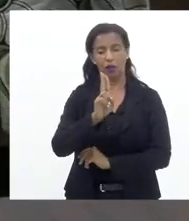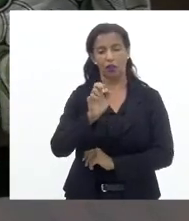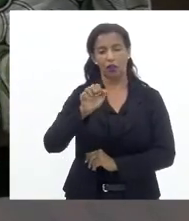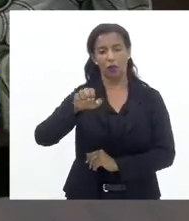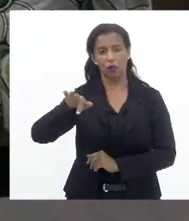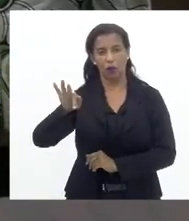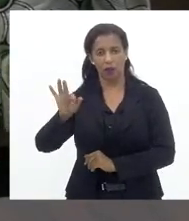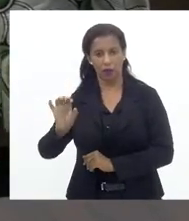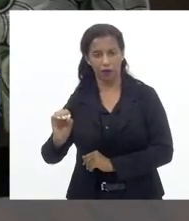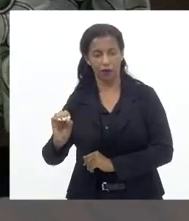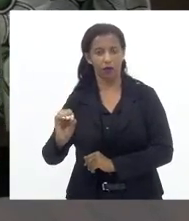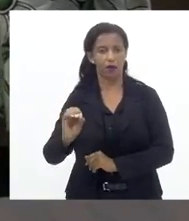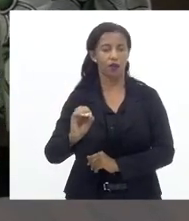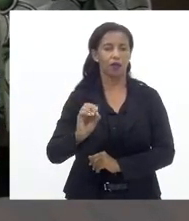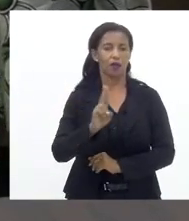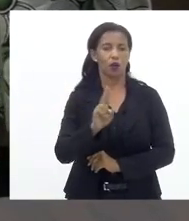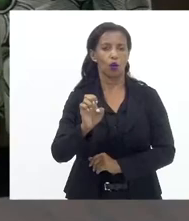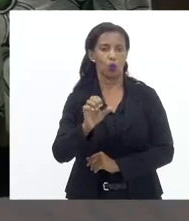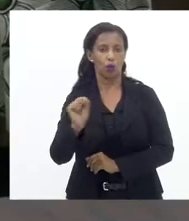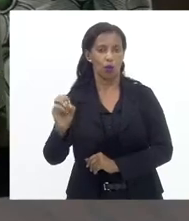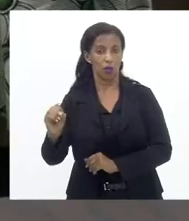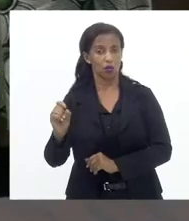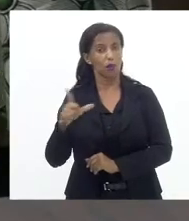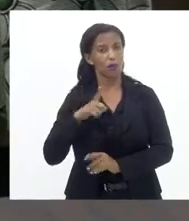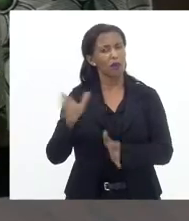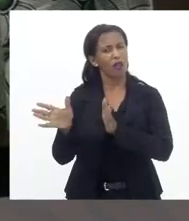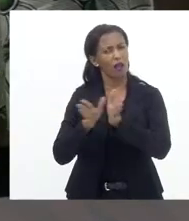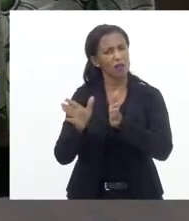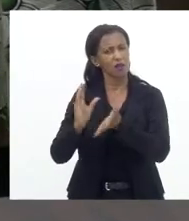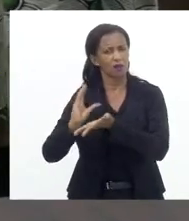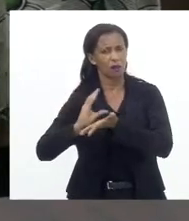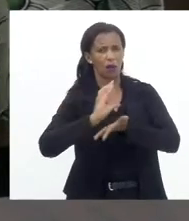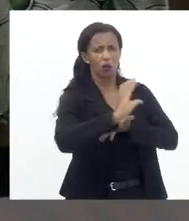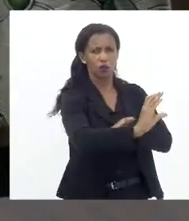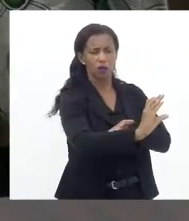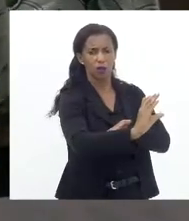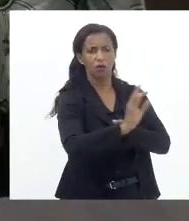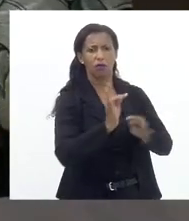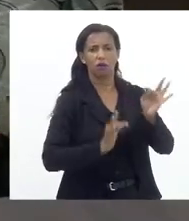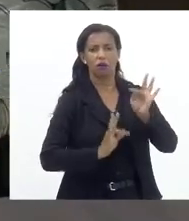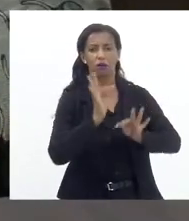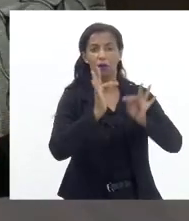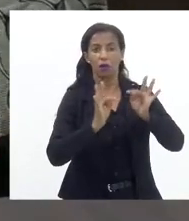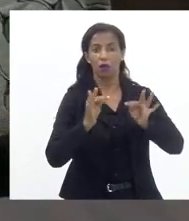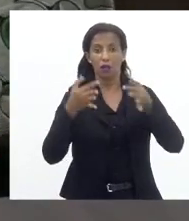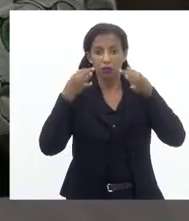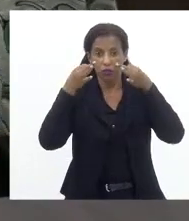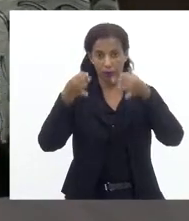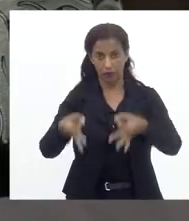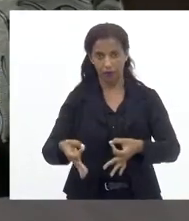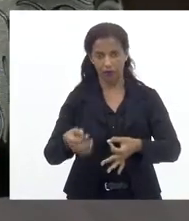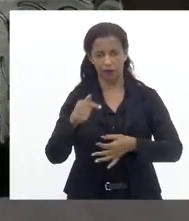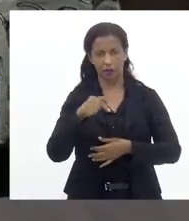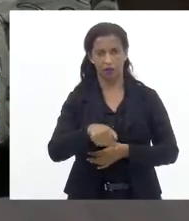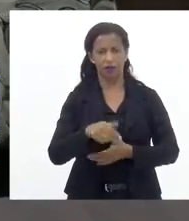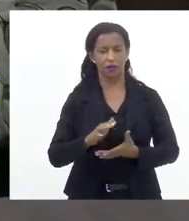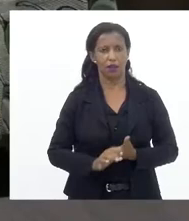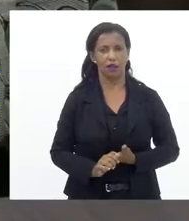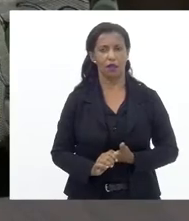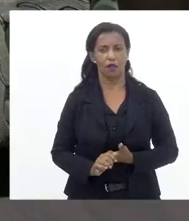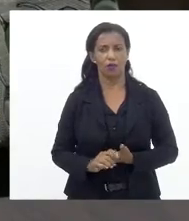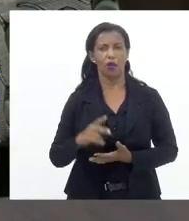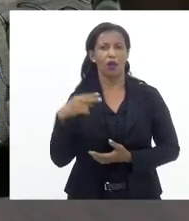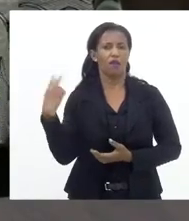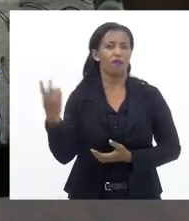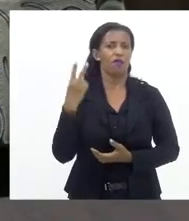dos profissionais da wizo para que também tem um acesso auxílio tecnológico pelo chama atenção nesse caso não só